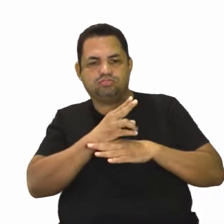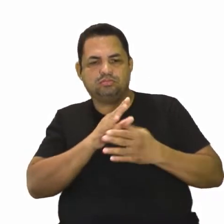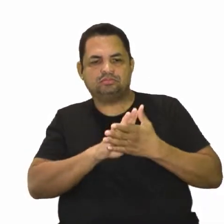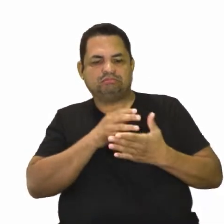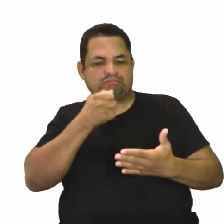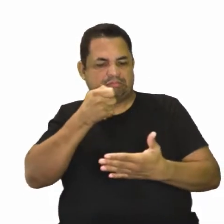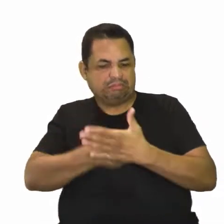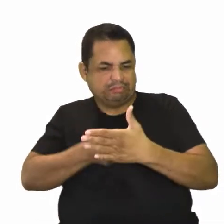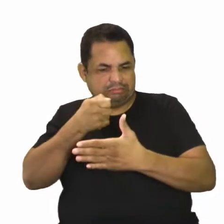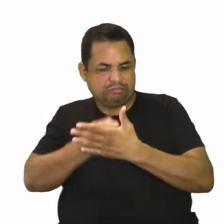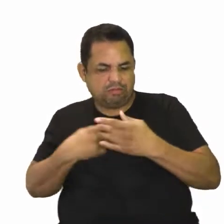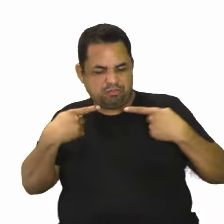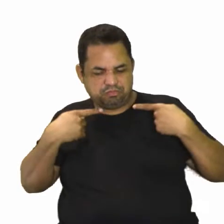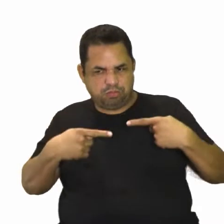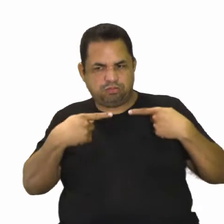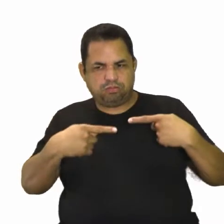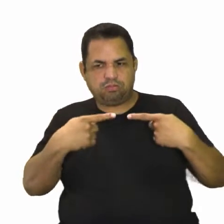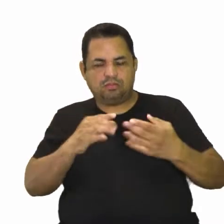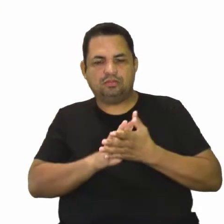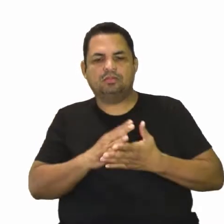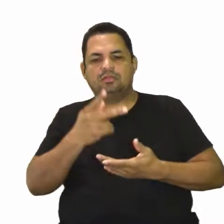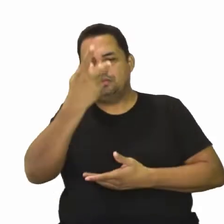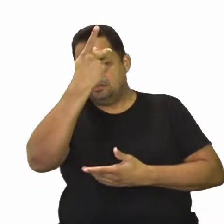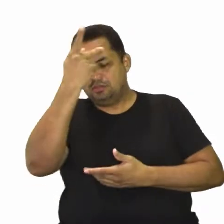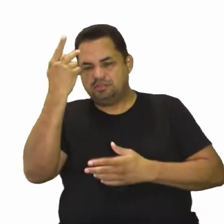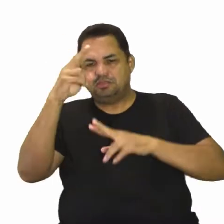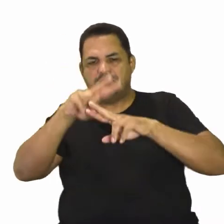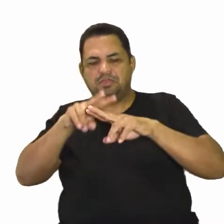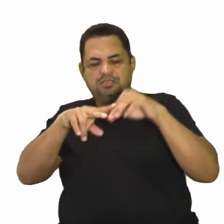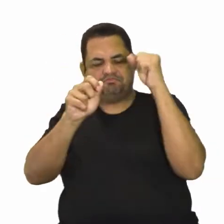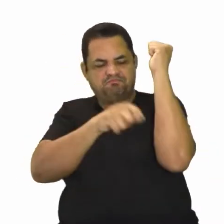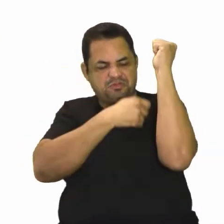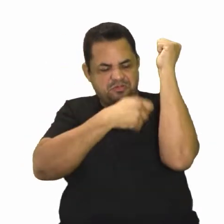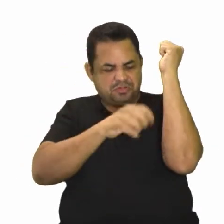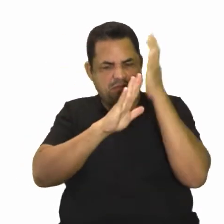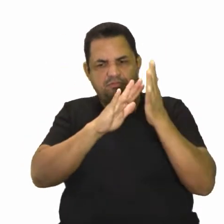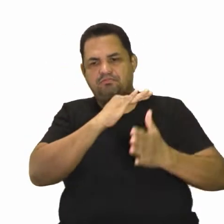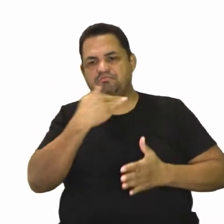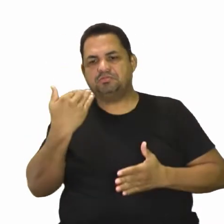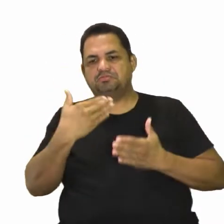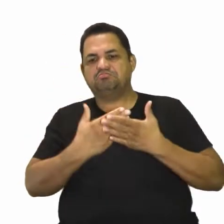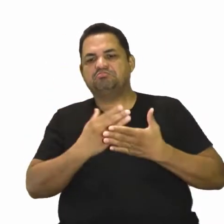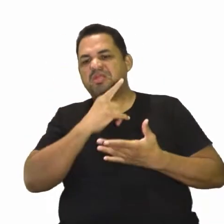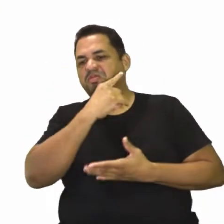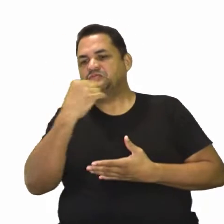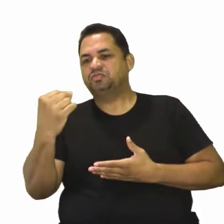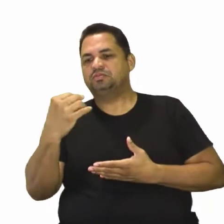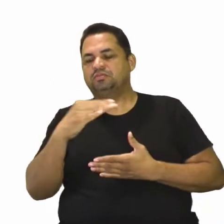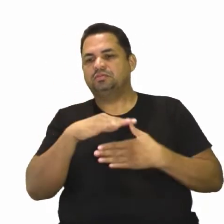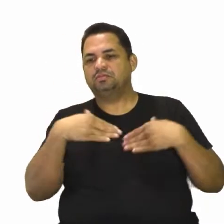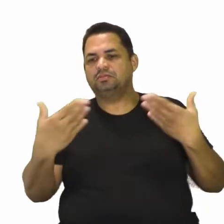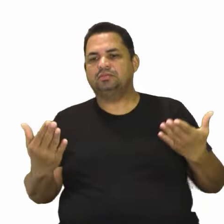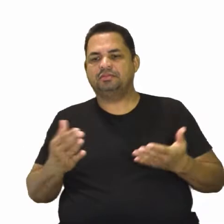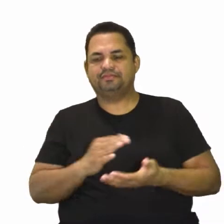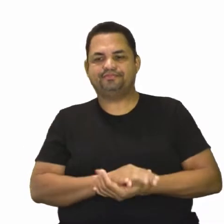mão de chumbo. As pessoas vão ser presas, torturadas, mortas e desaparecidas do